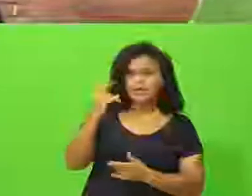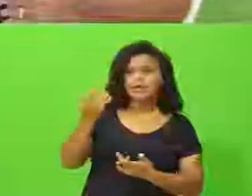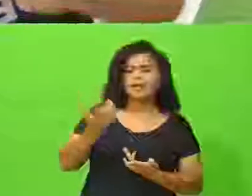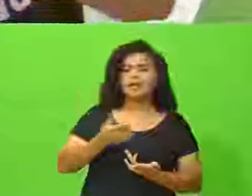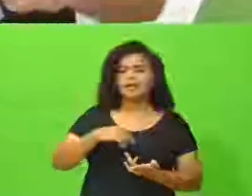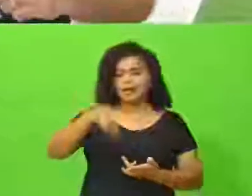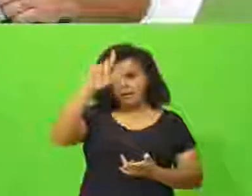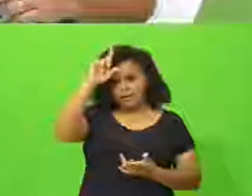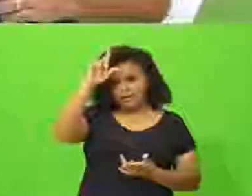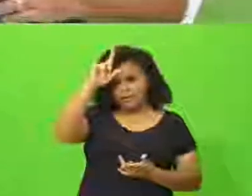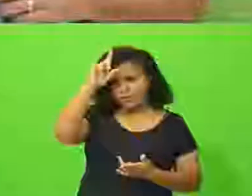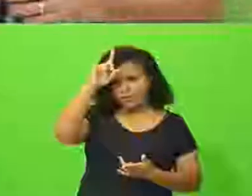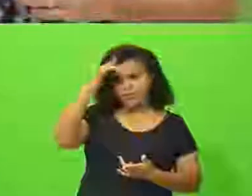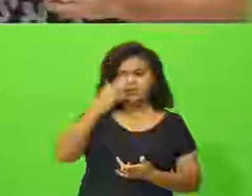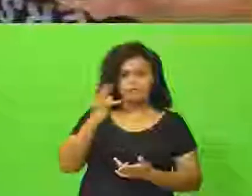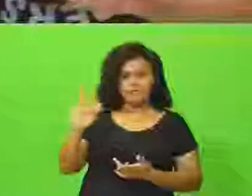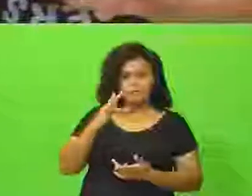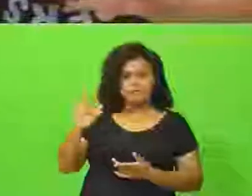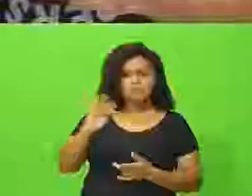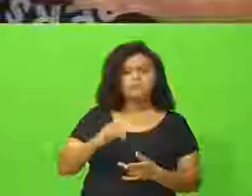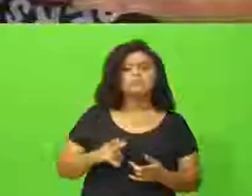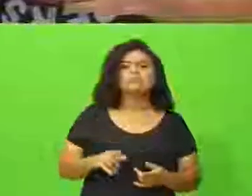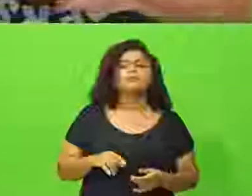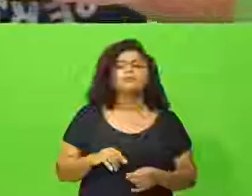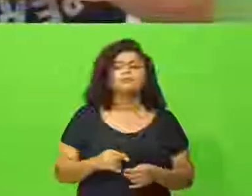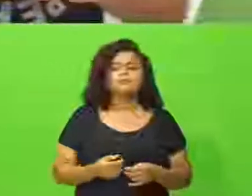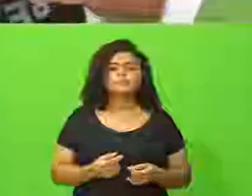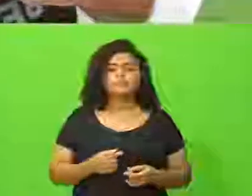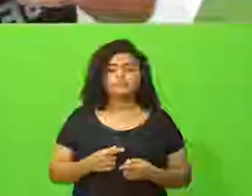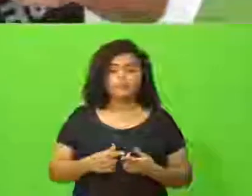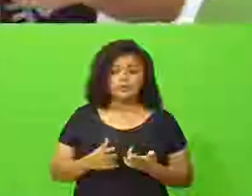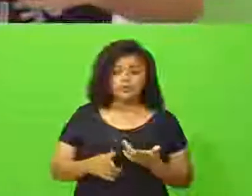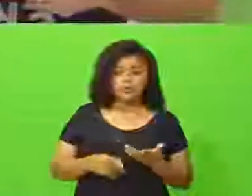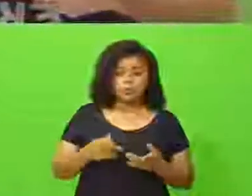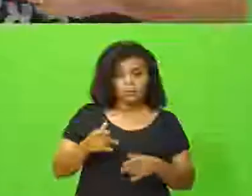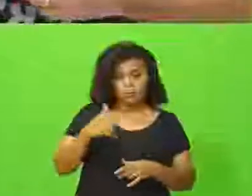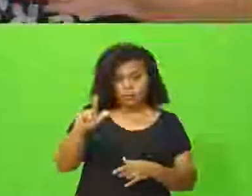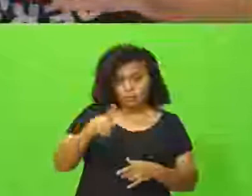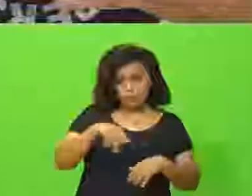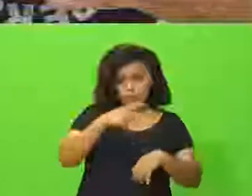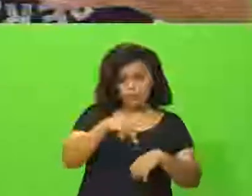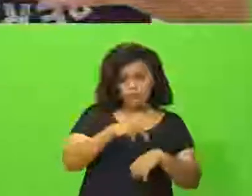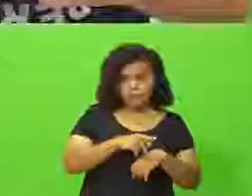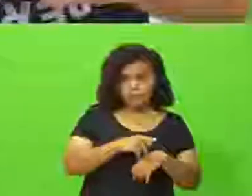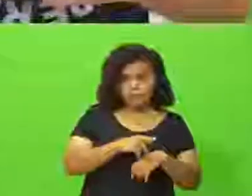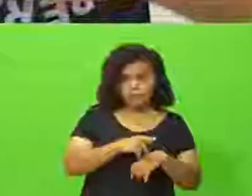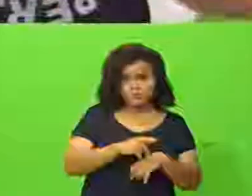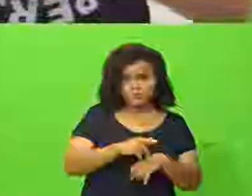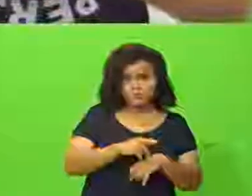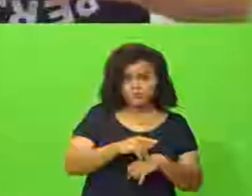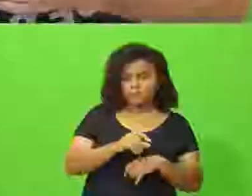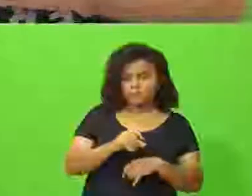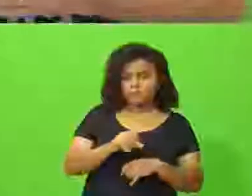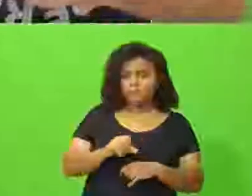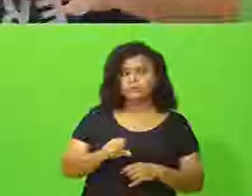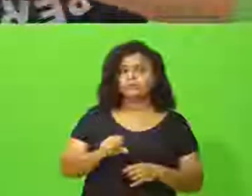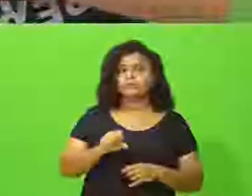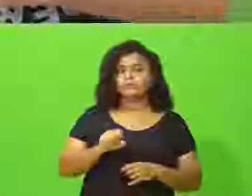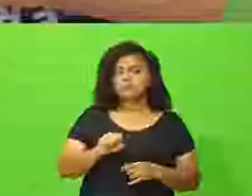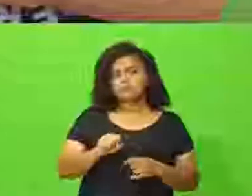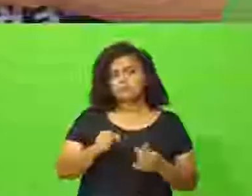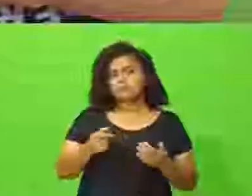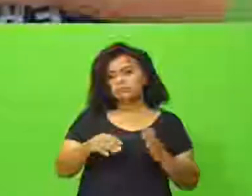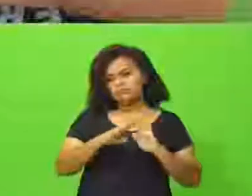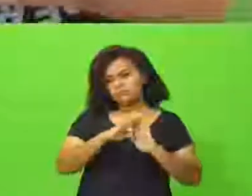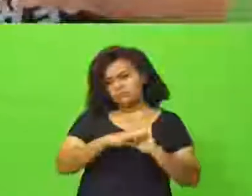enfim. Já no caso dos países subdesenvolvidos, nós temos uma certa diferença em